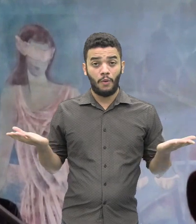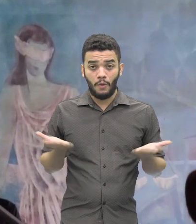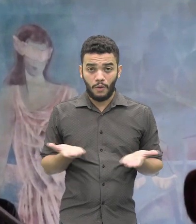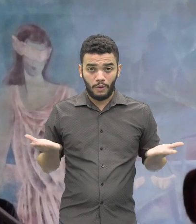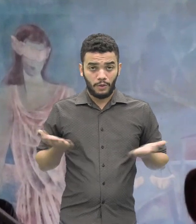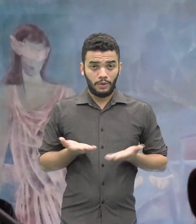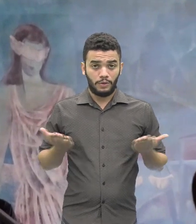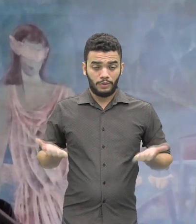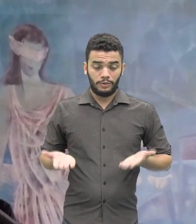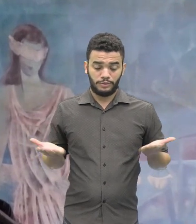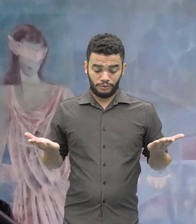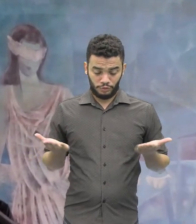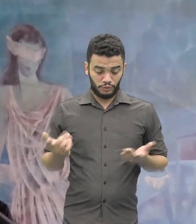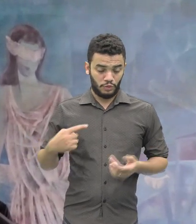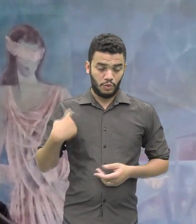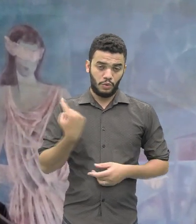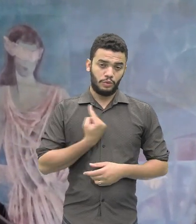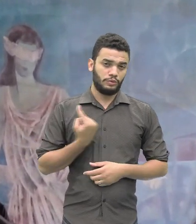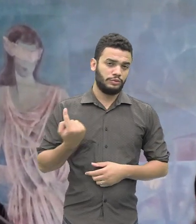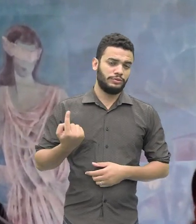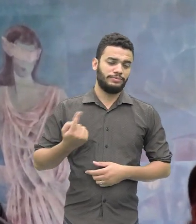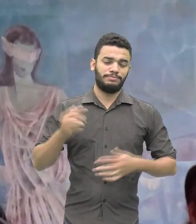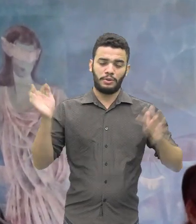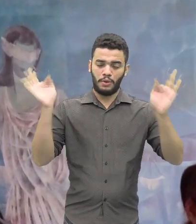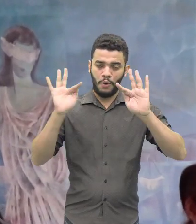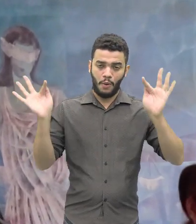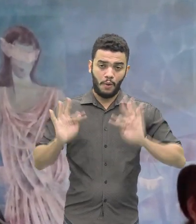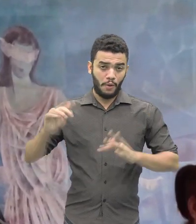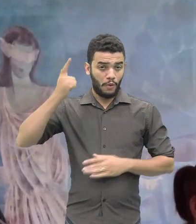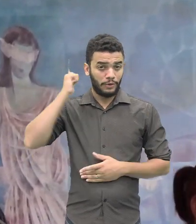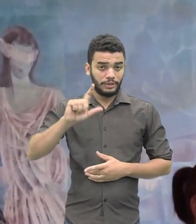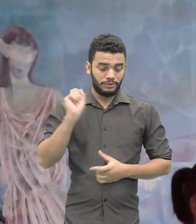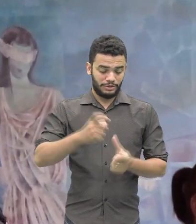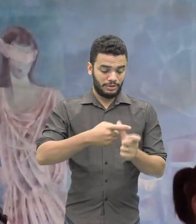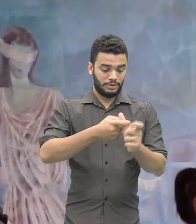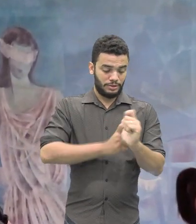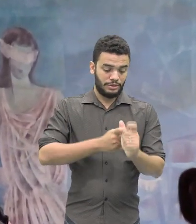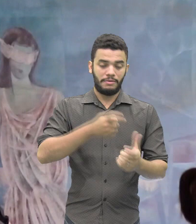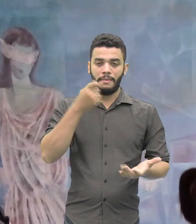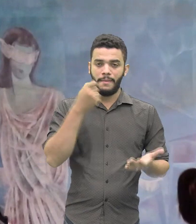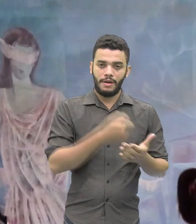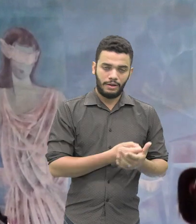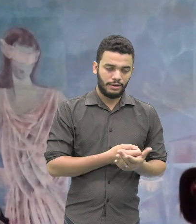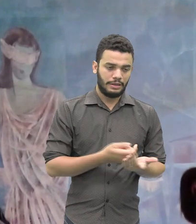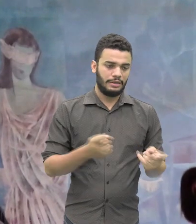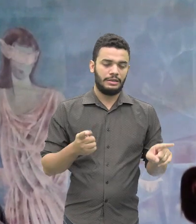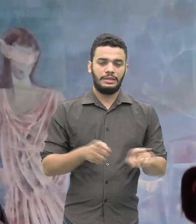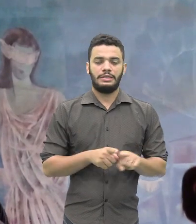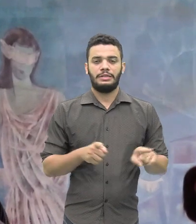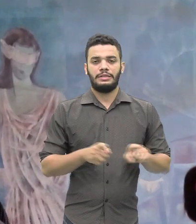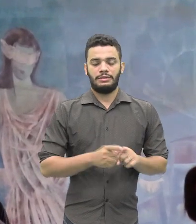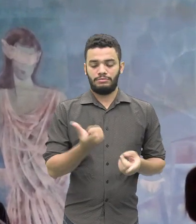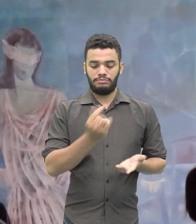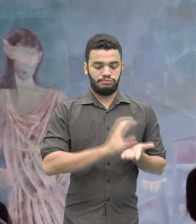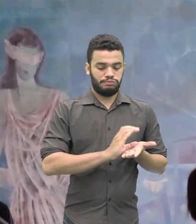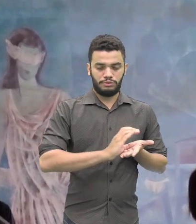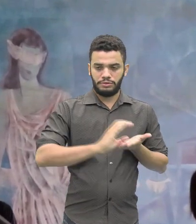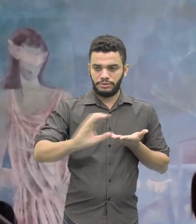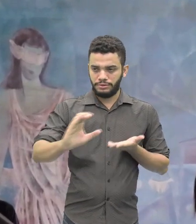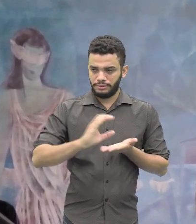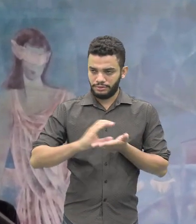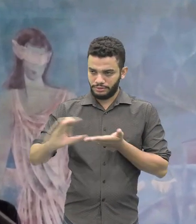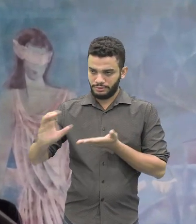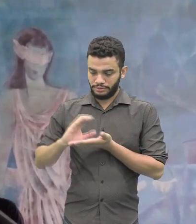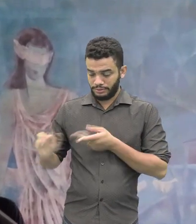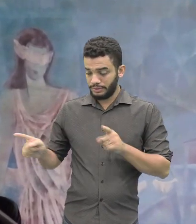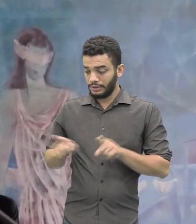nós trabalhamos felizes trabalhamos alegres e construímos parcerias e sem essas parcerias